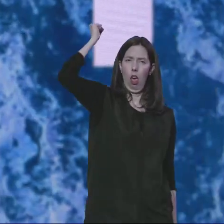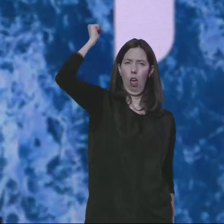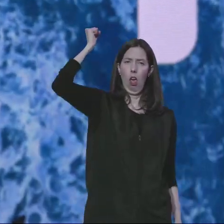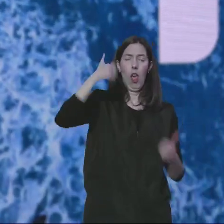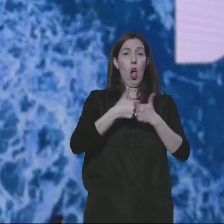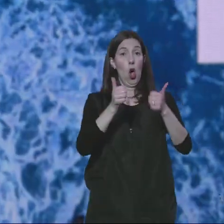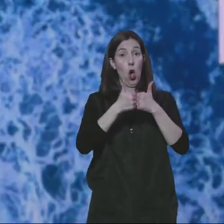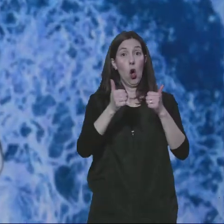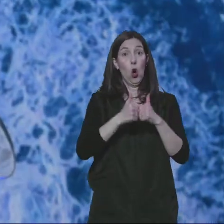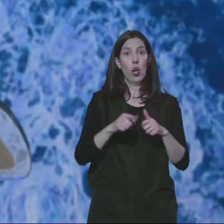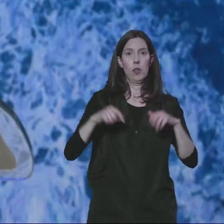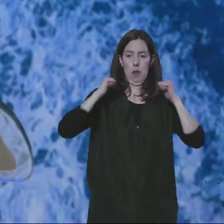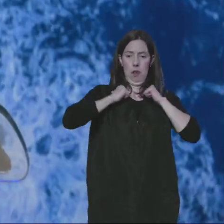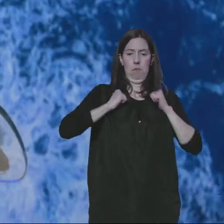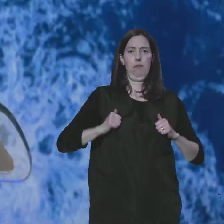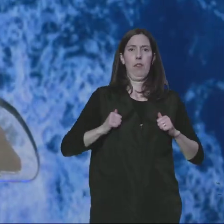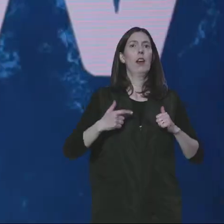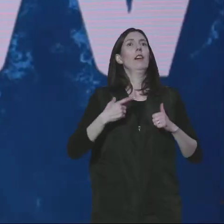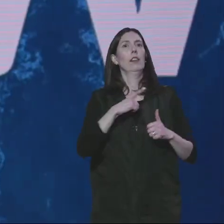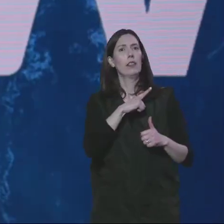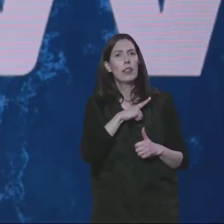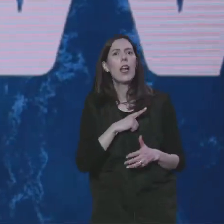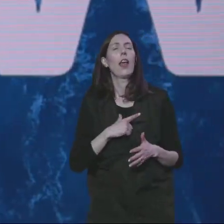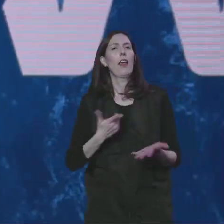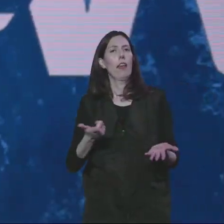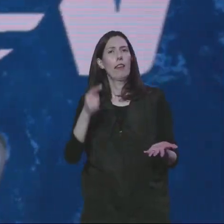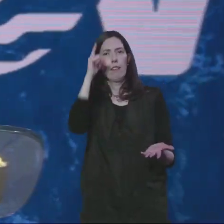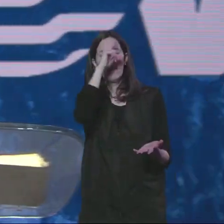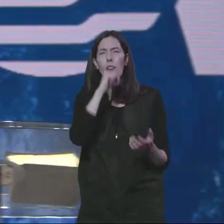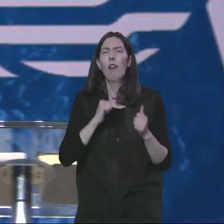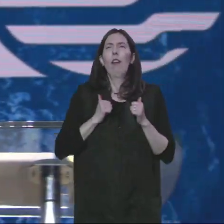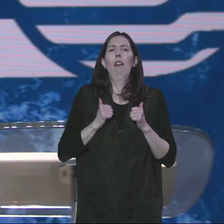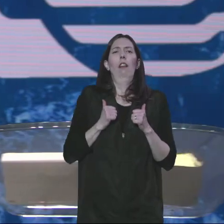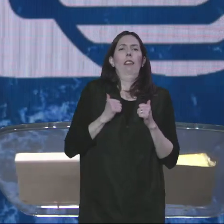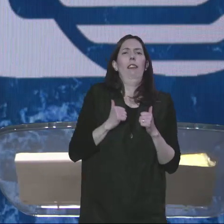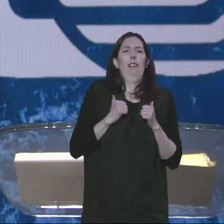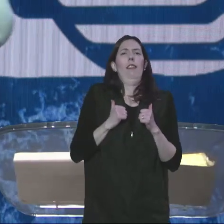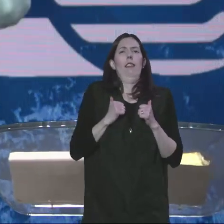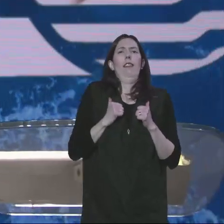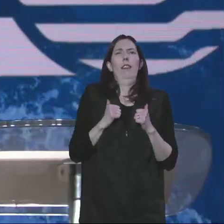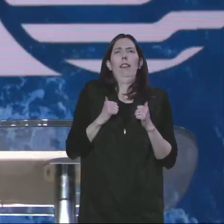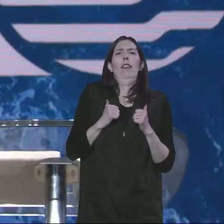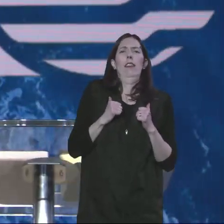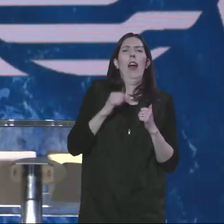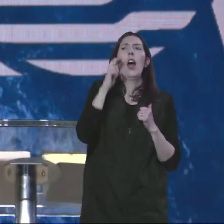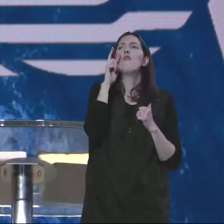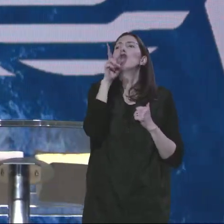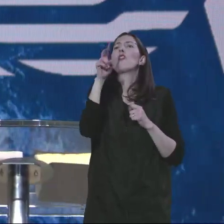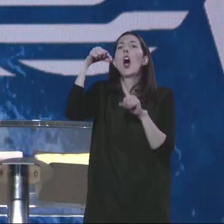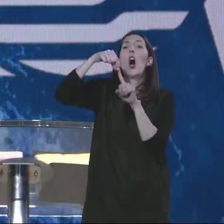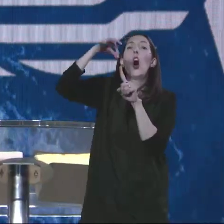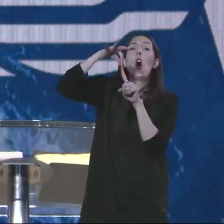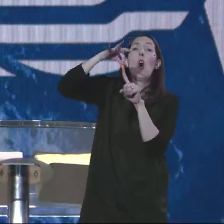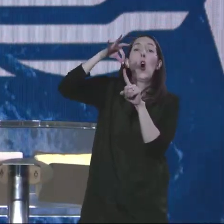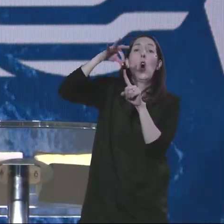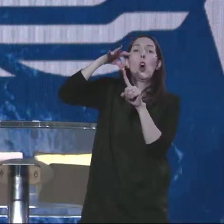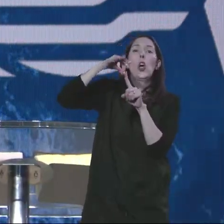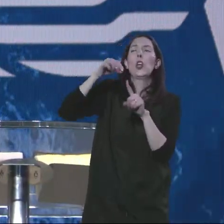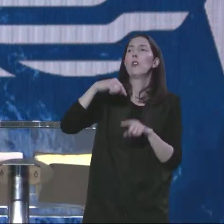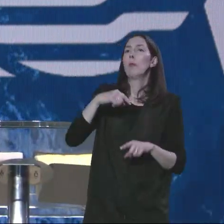da escola. E aí você está chegando perto do ponto de ônibus. E aí você vê o busão